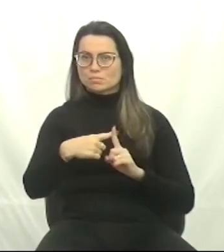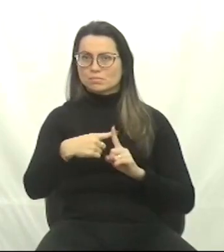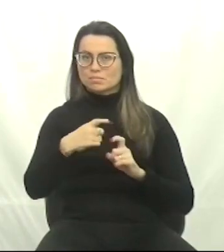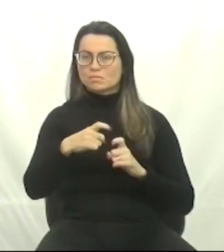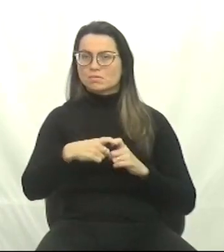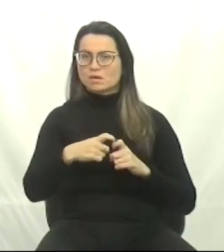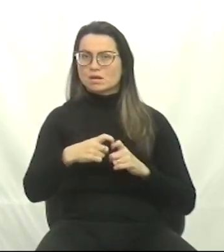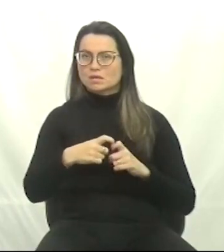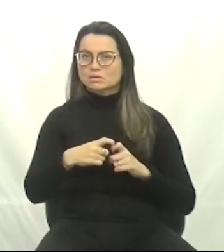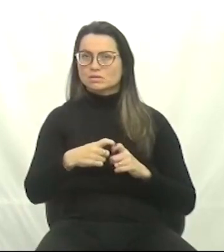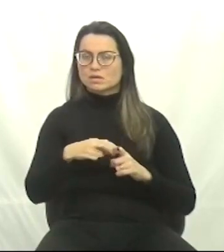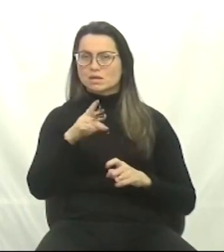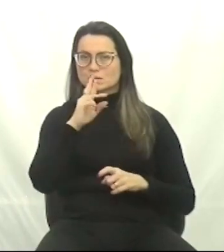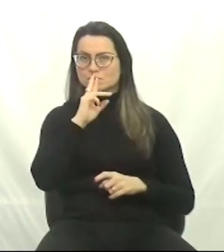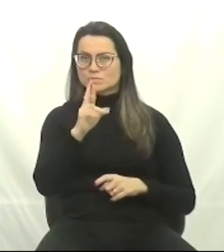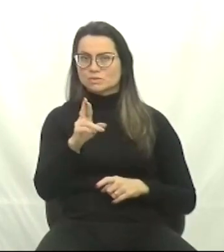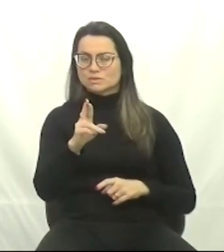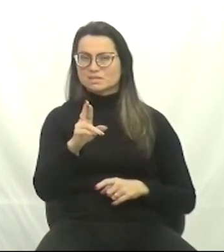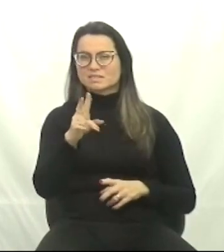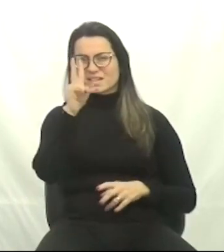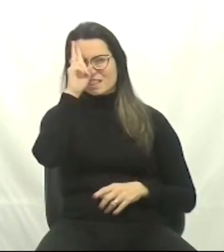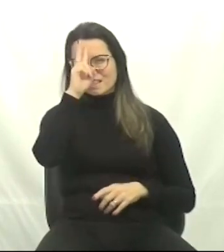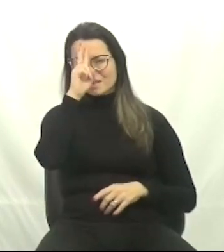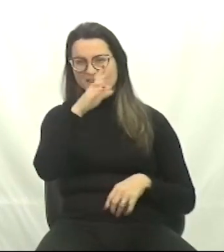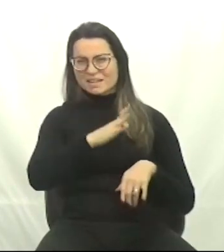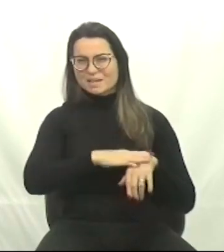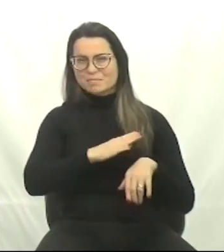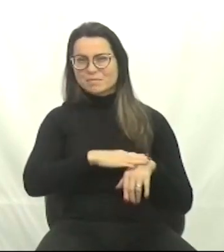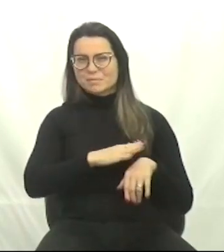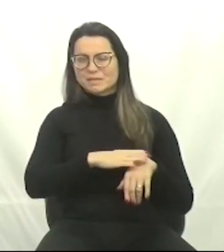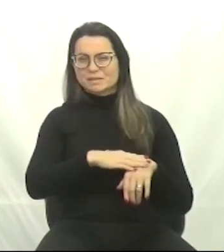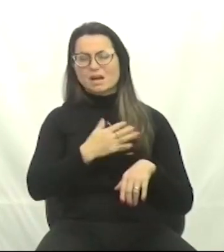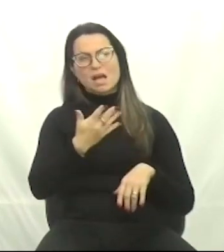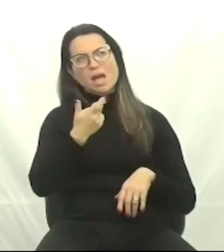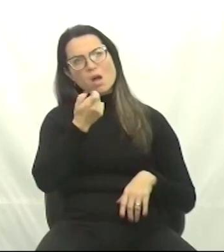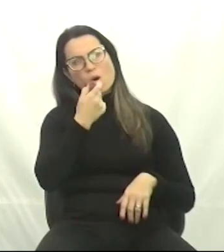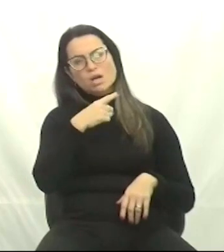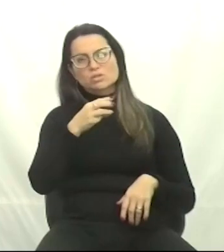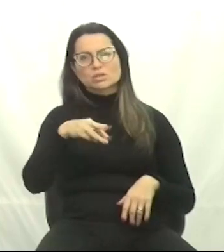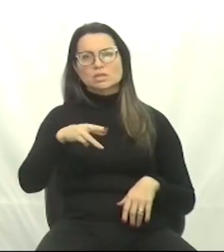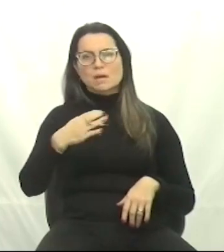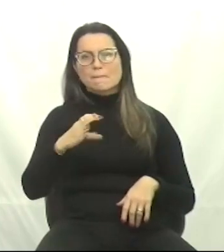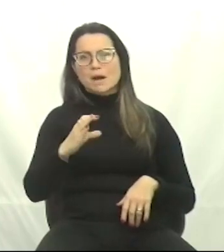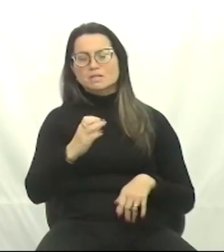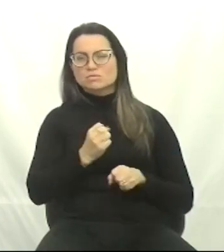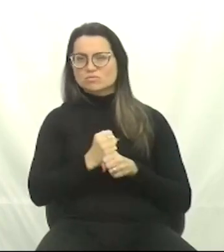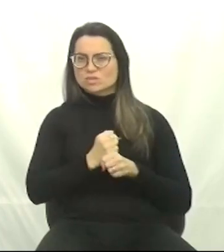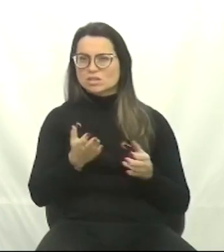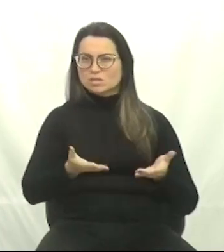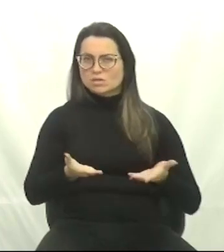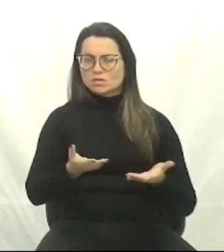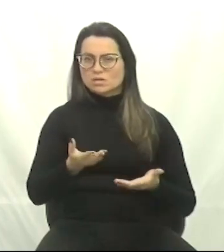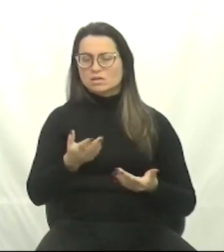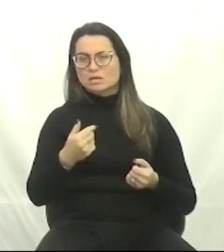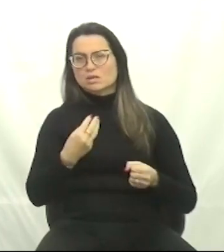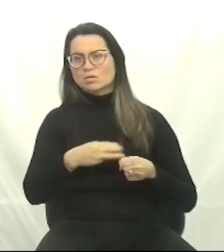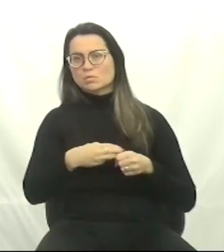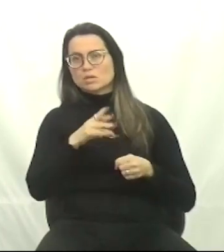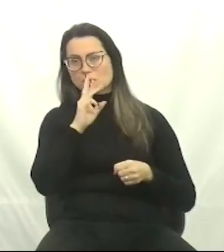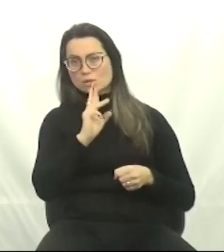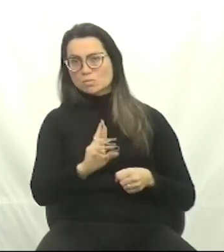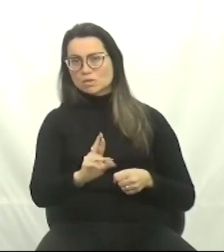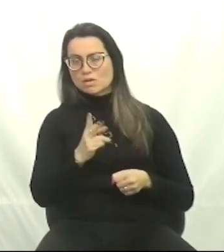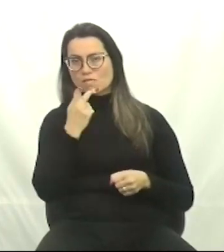a seguinte, né? A senhora deve ter visto naquela ocasião, ocorreu, acho que foi em março deste ano, e o município respondeu dizendo o seguinte: o município de